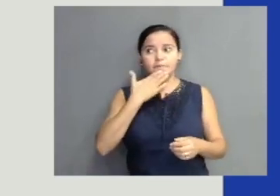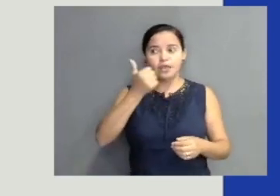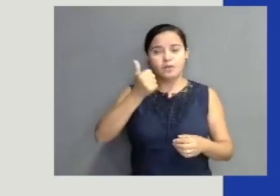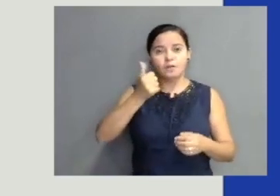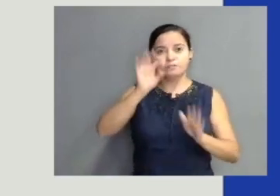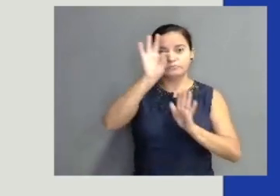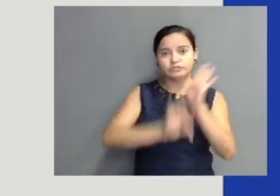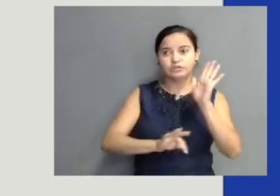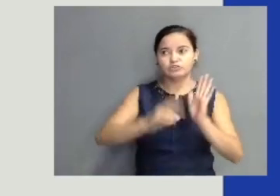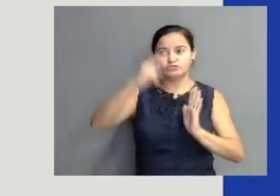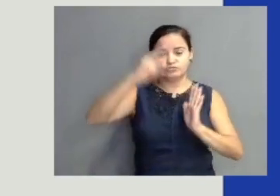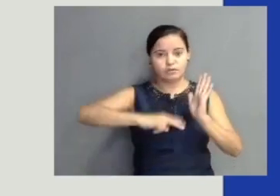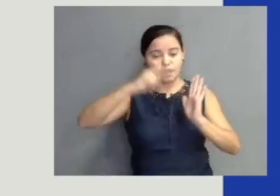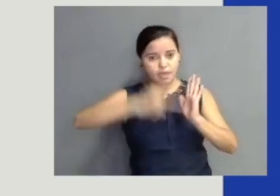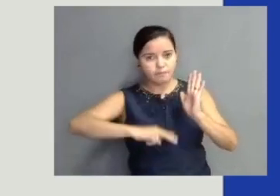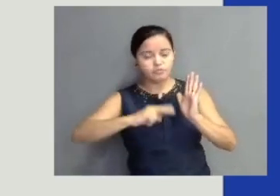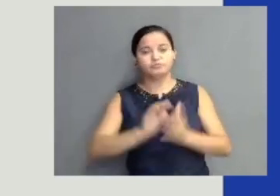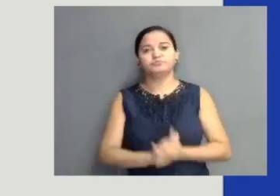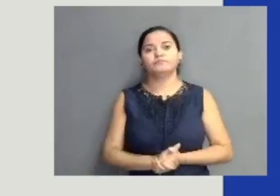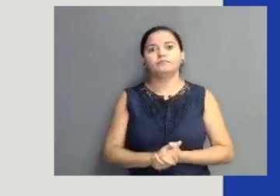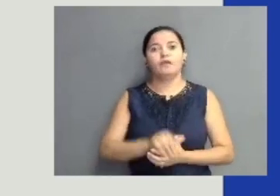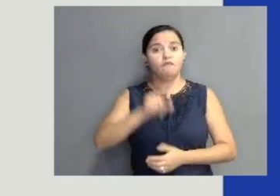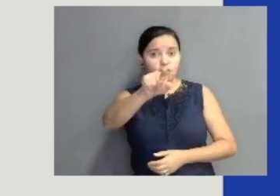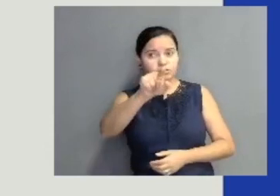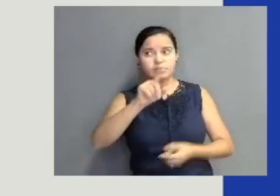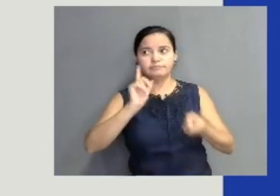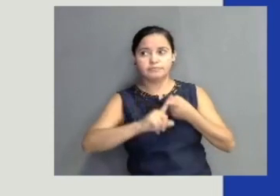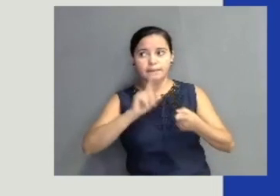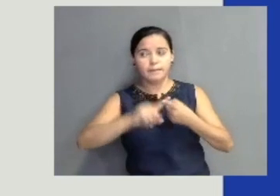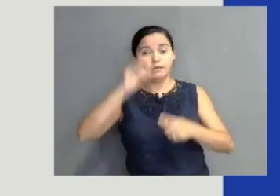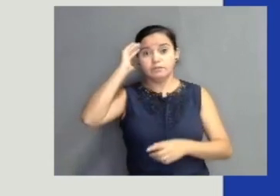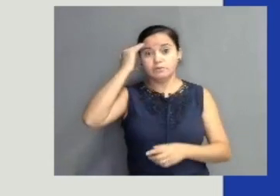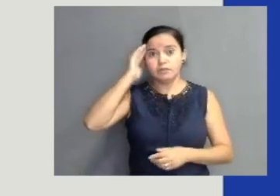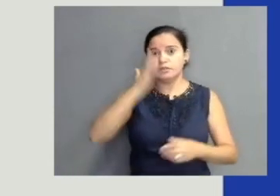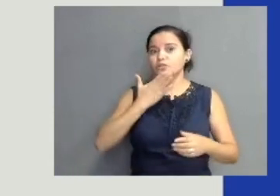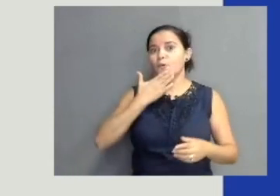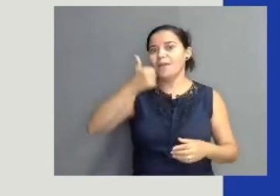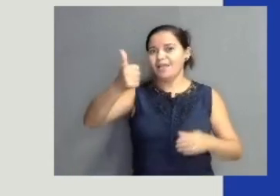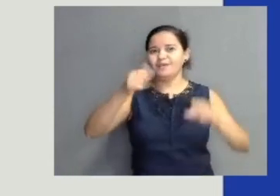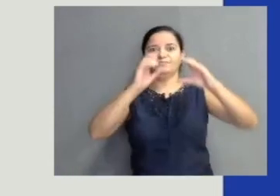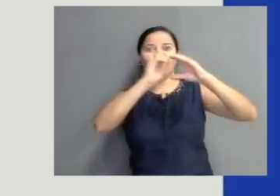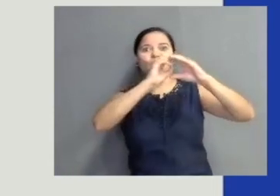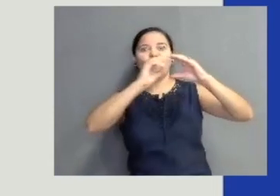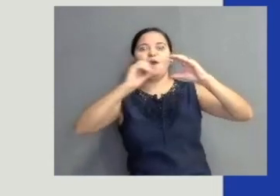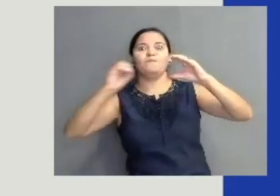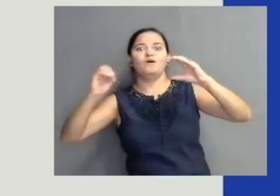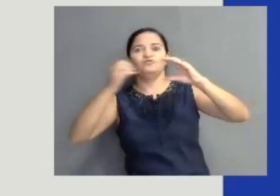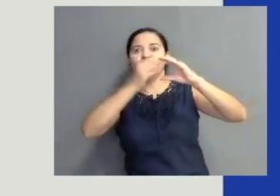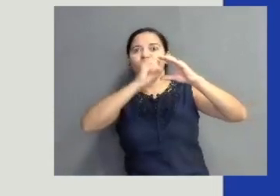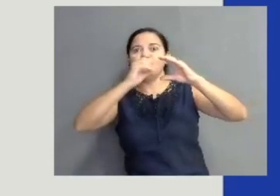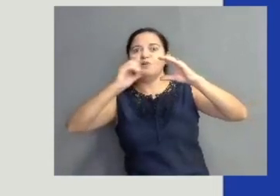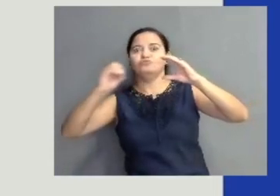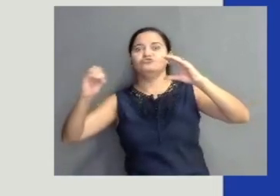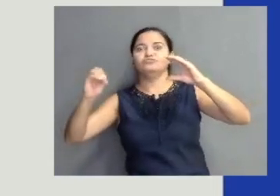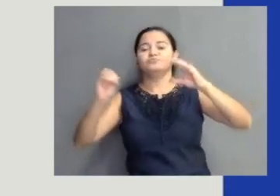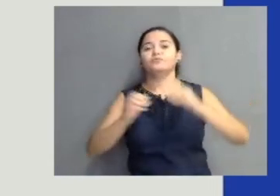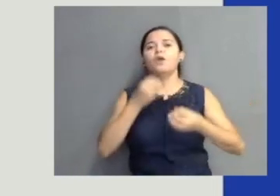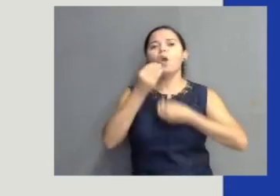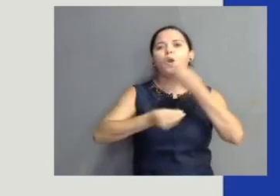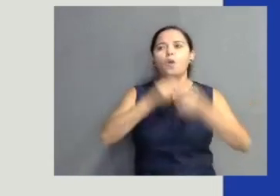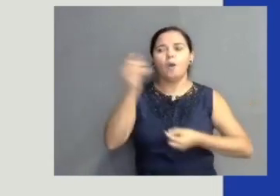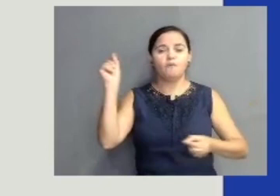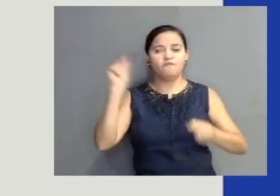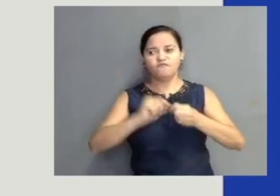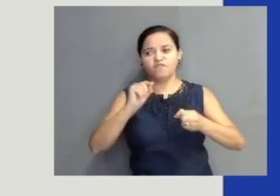lemos. Espero que você tenha também entendido, né? Igual o nosso emoji. Como fazemos um glossário? Vamos